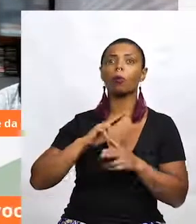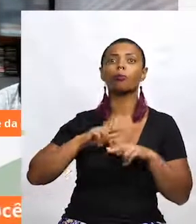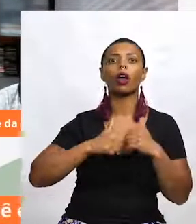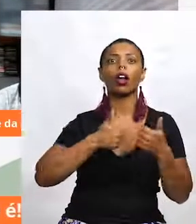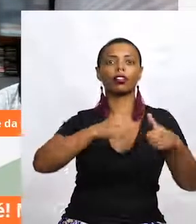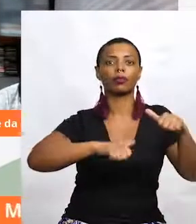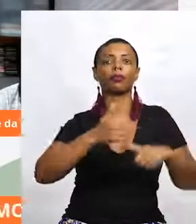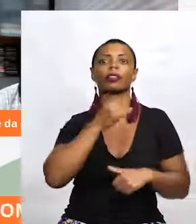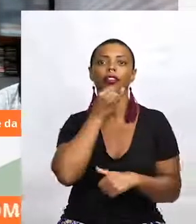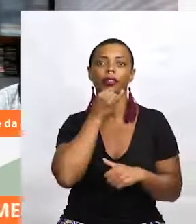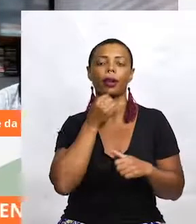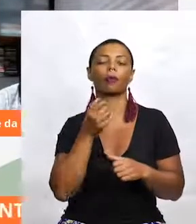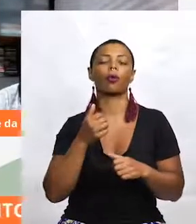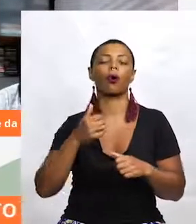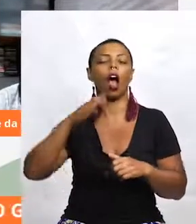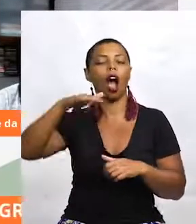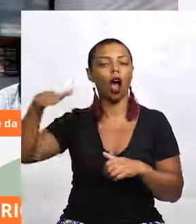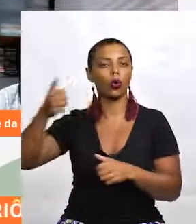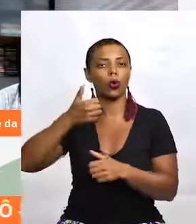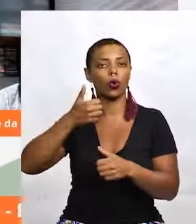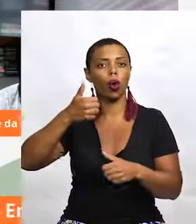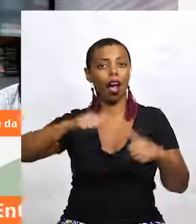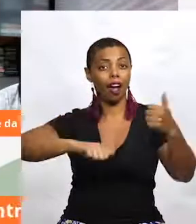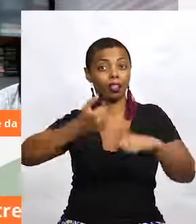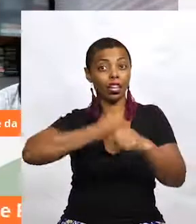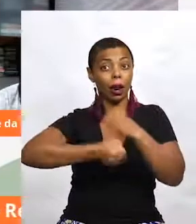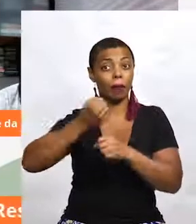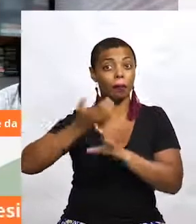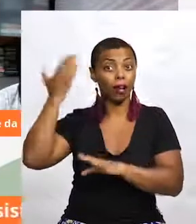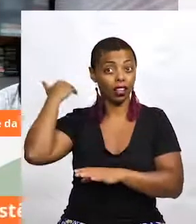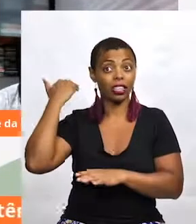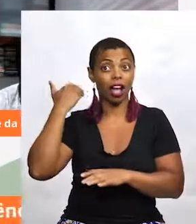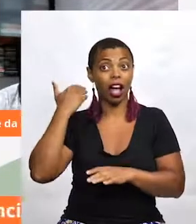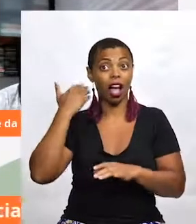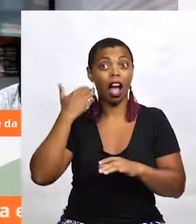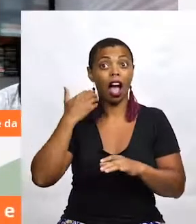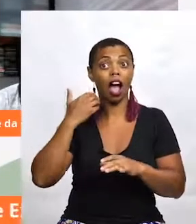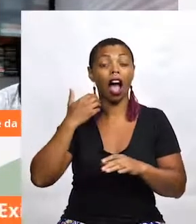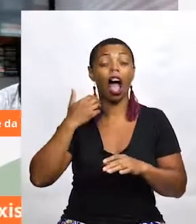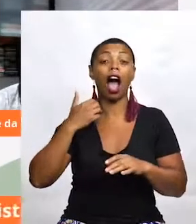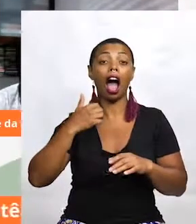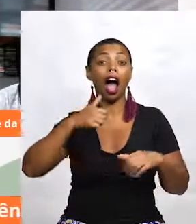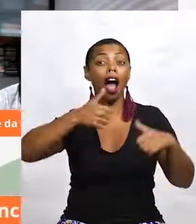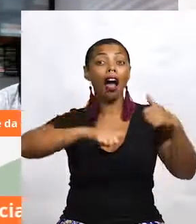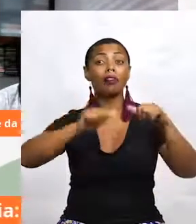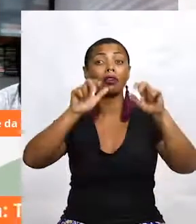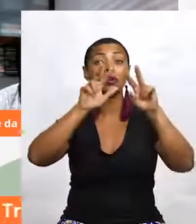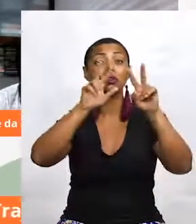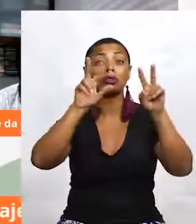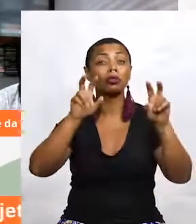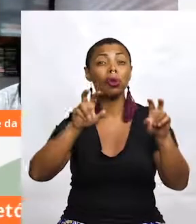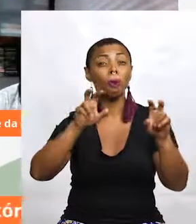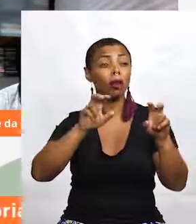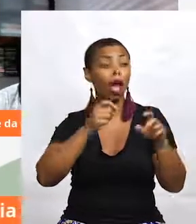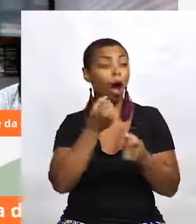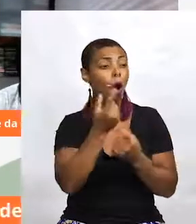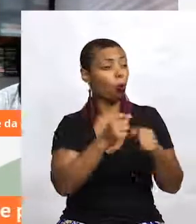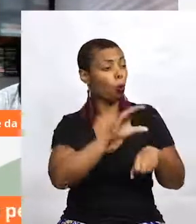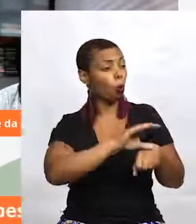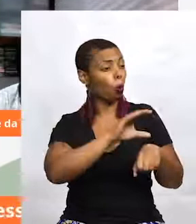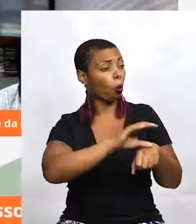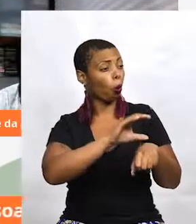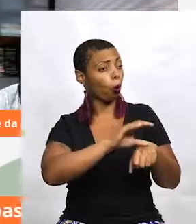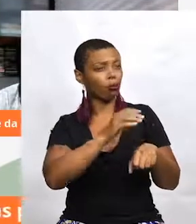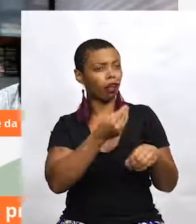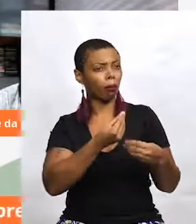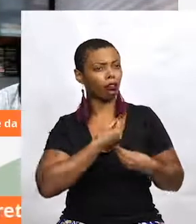avaliação discente do ano passado avaliou até ruim, avaliou de uma forma ruim, até curso que eu não dei. Eu falei, mas que diabo